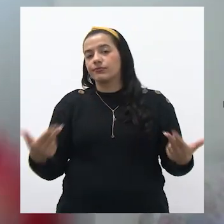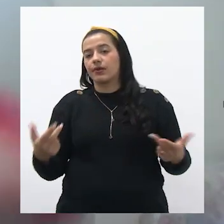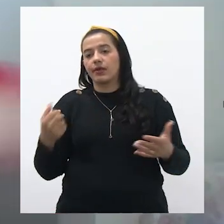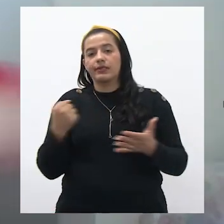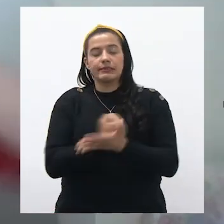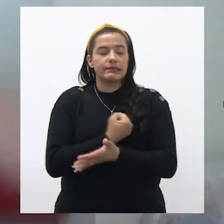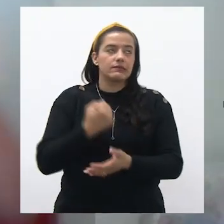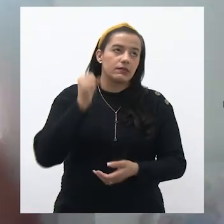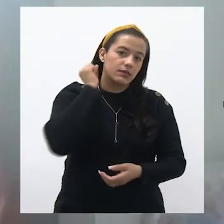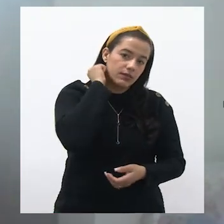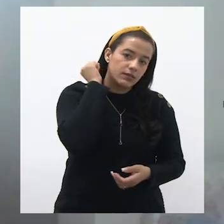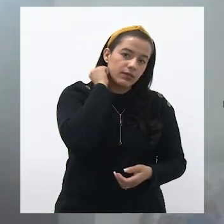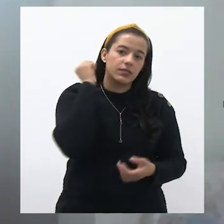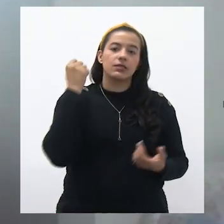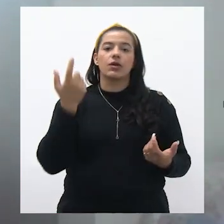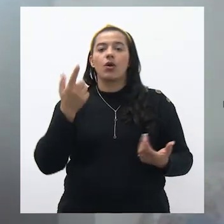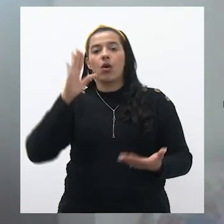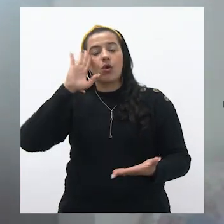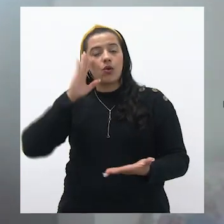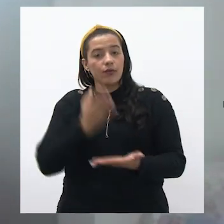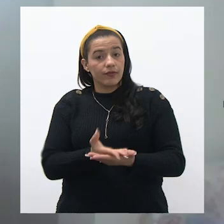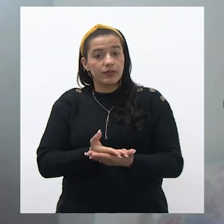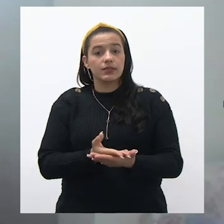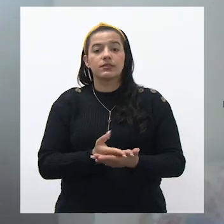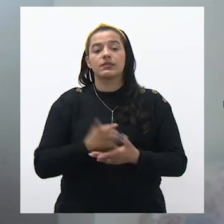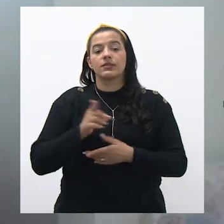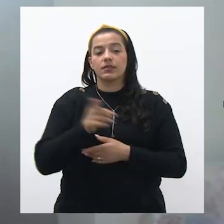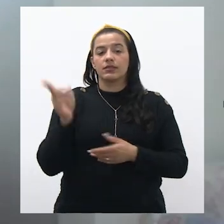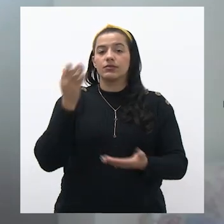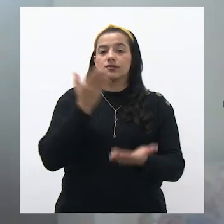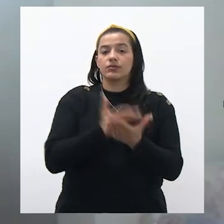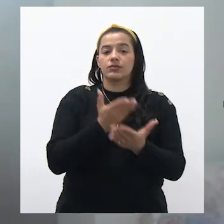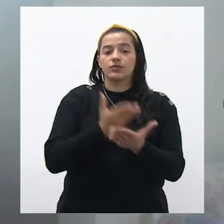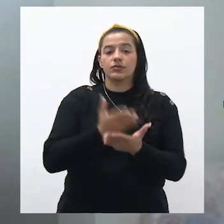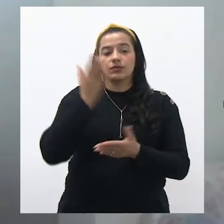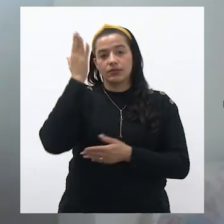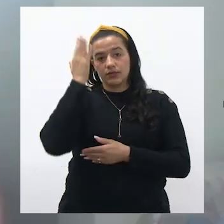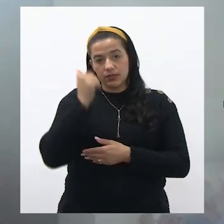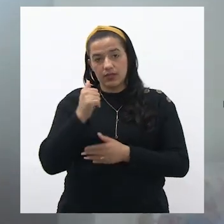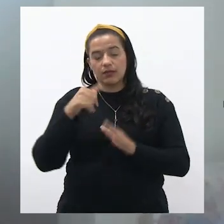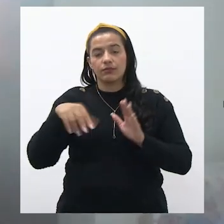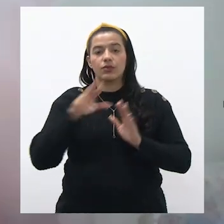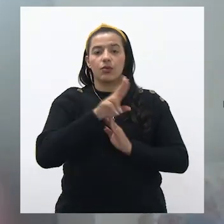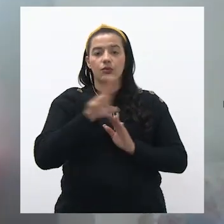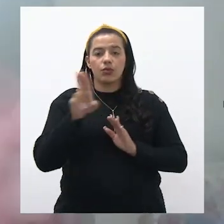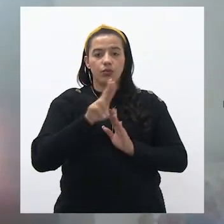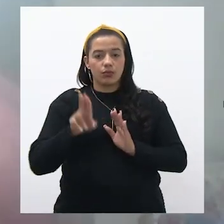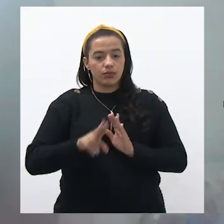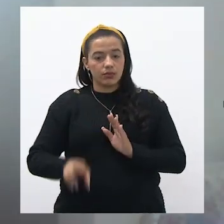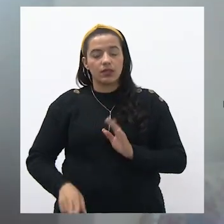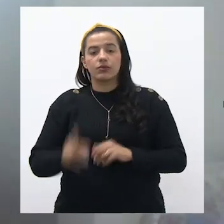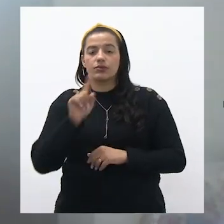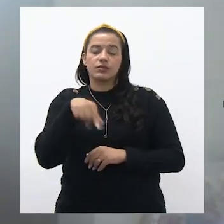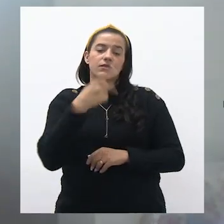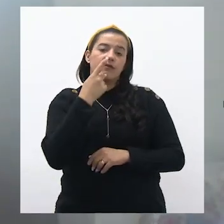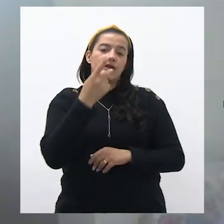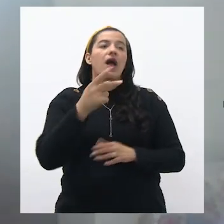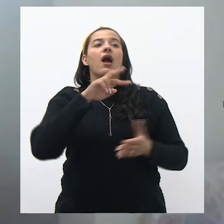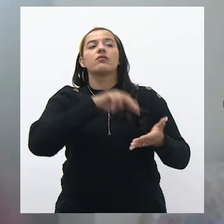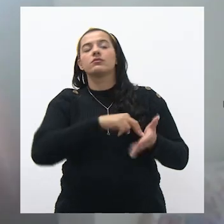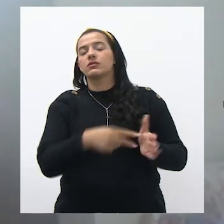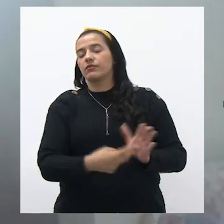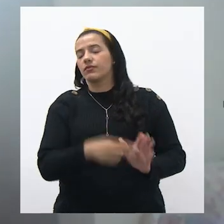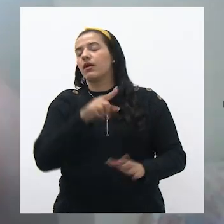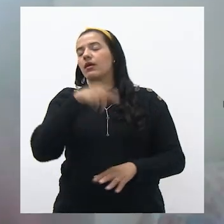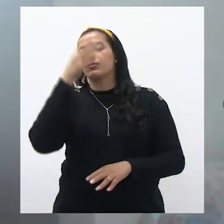ao estresse, autoconfiança, o estudante sabe nomear aquilo que a gente está falando. Então, a gente